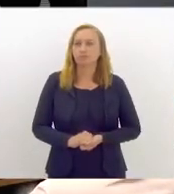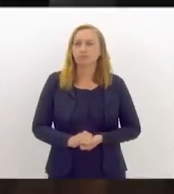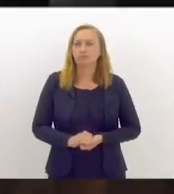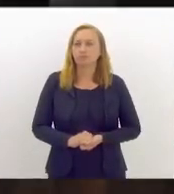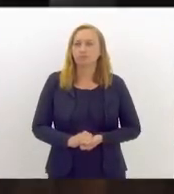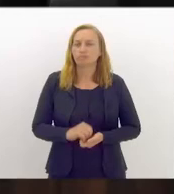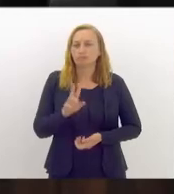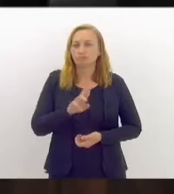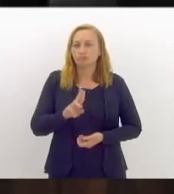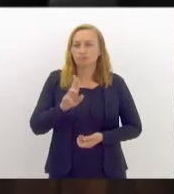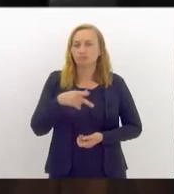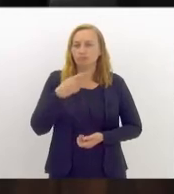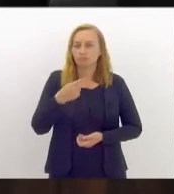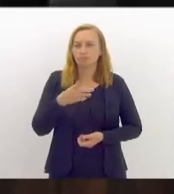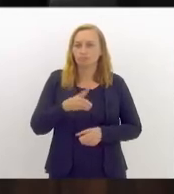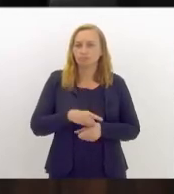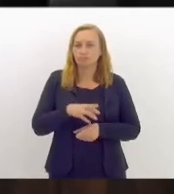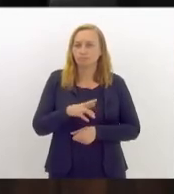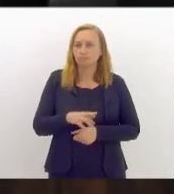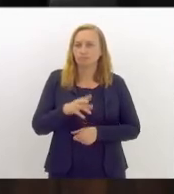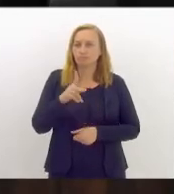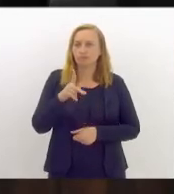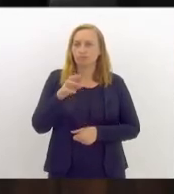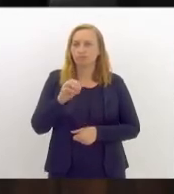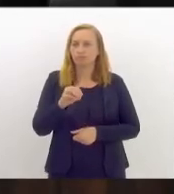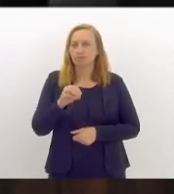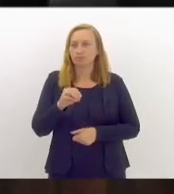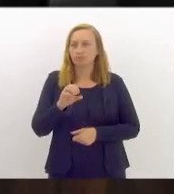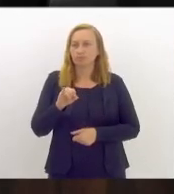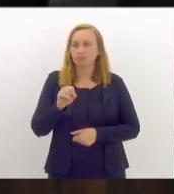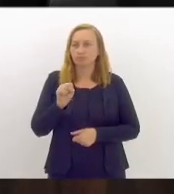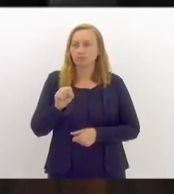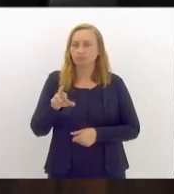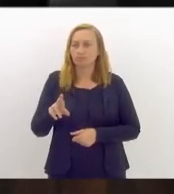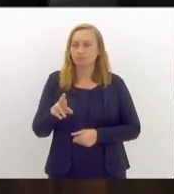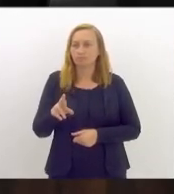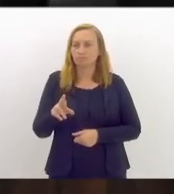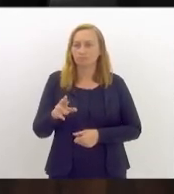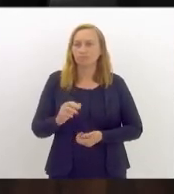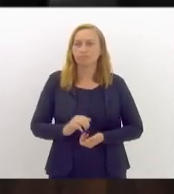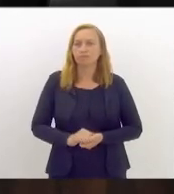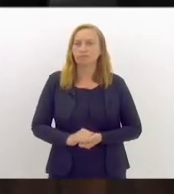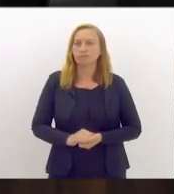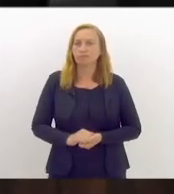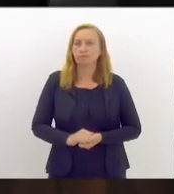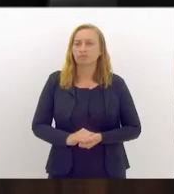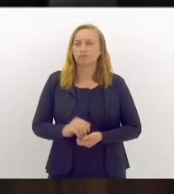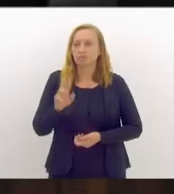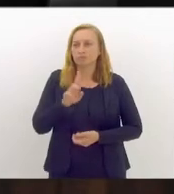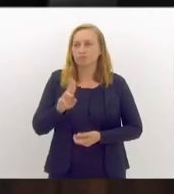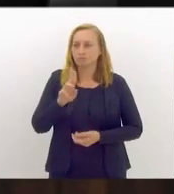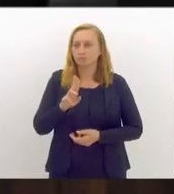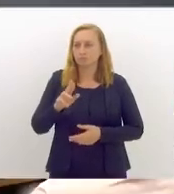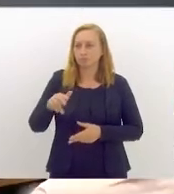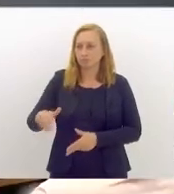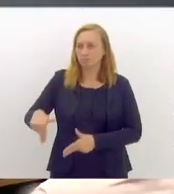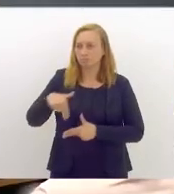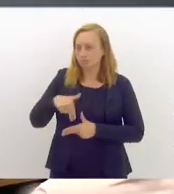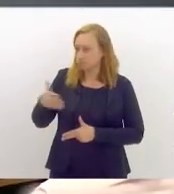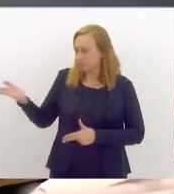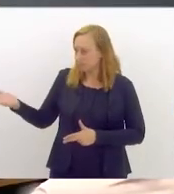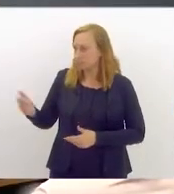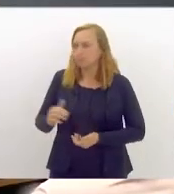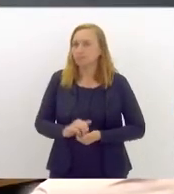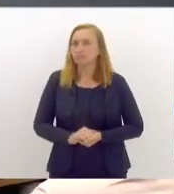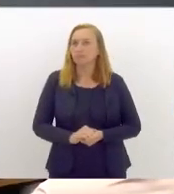para fazer uso da palavra Doutor Paulo César Salomão filho olha isso se você quiser usar o Tribuna Agora